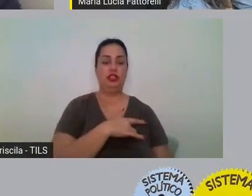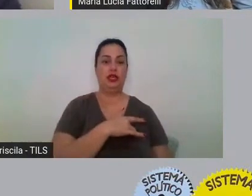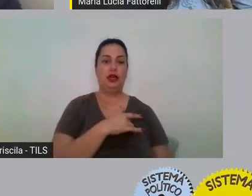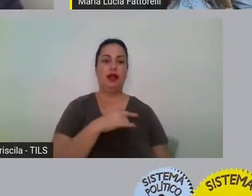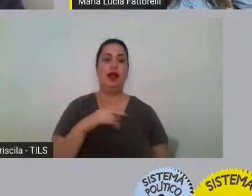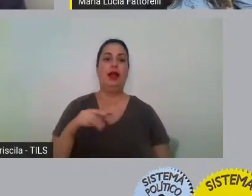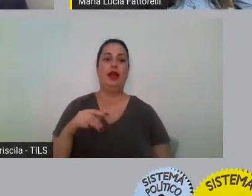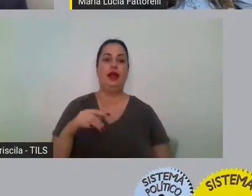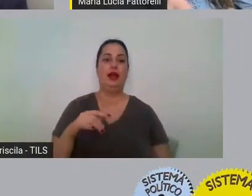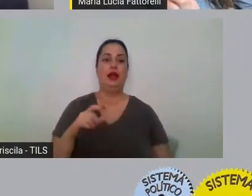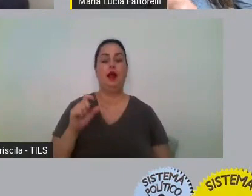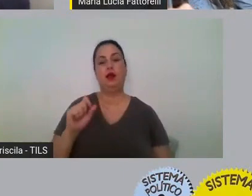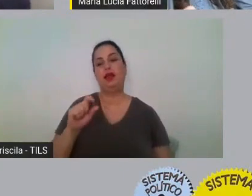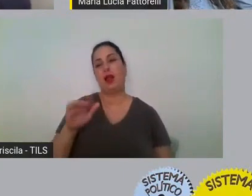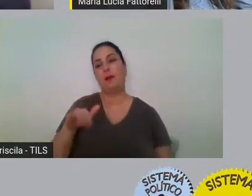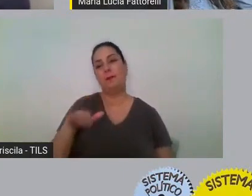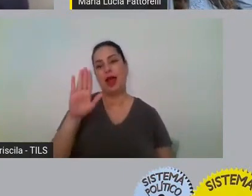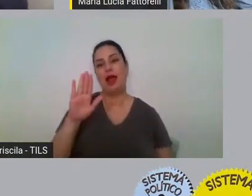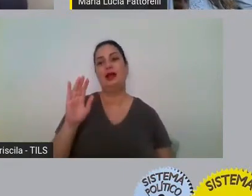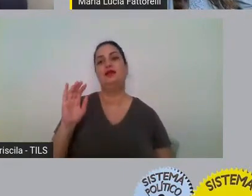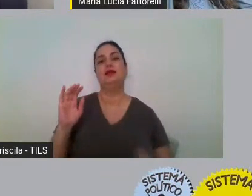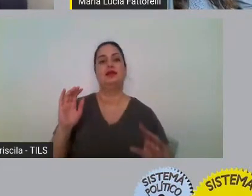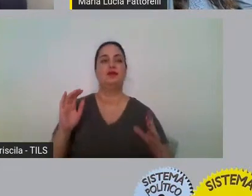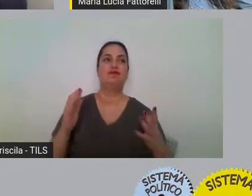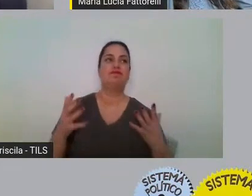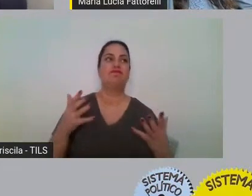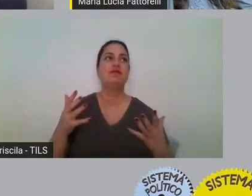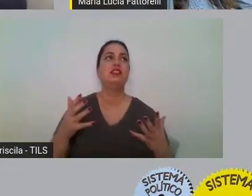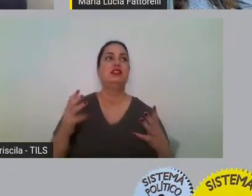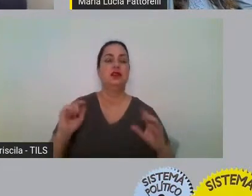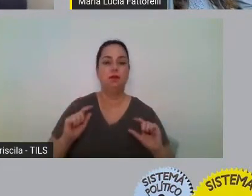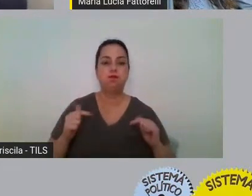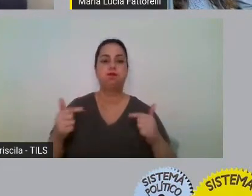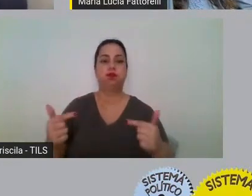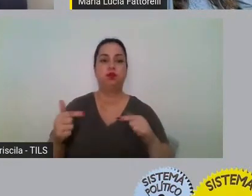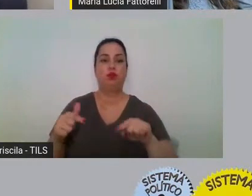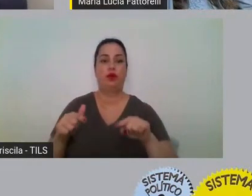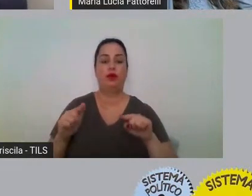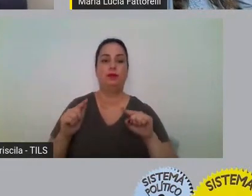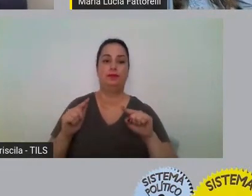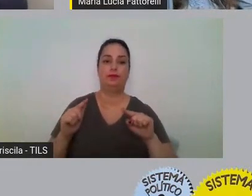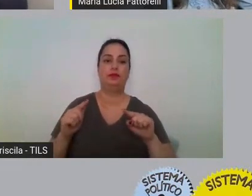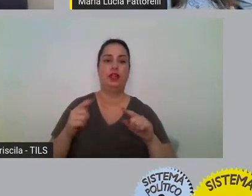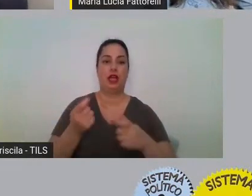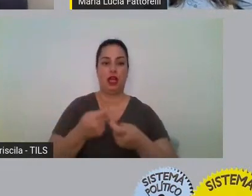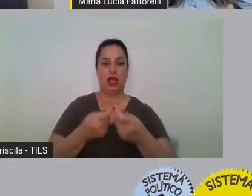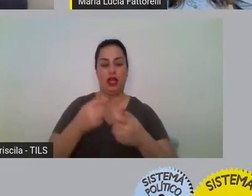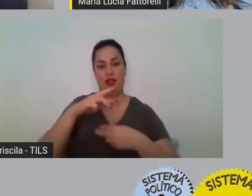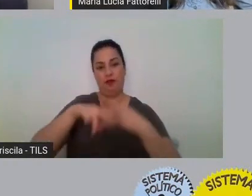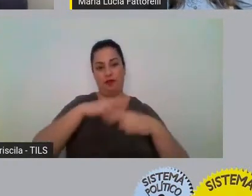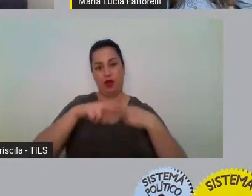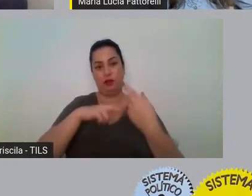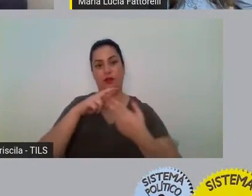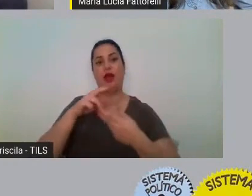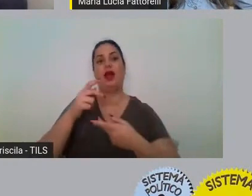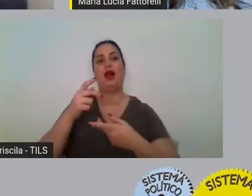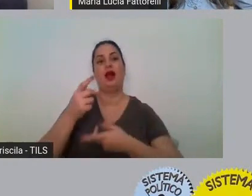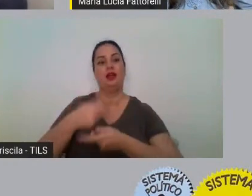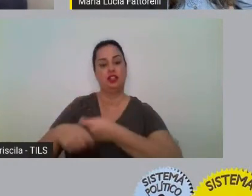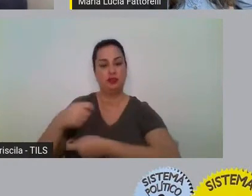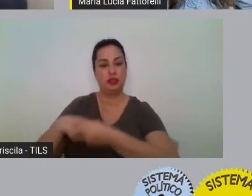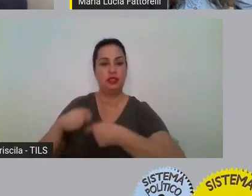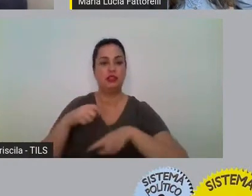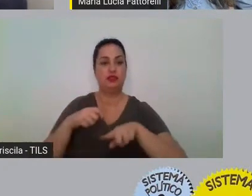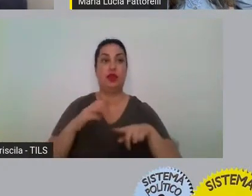generalizar com a reforma administrativa. Quando eu vi a enfermeira aplicando a vacina, eu lembrei que